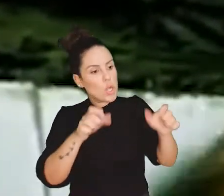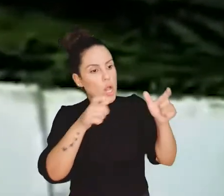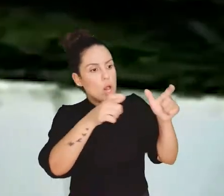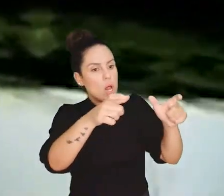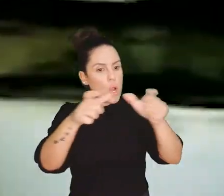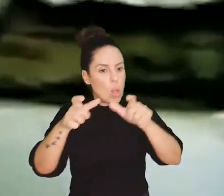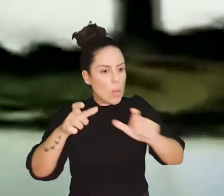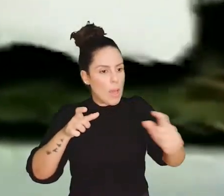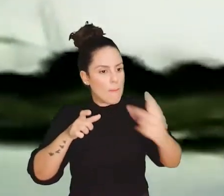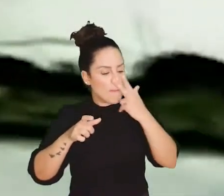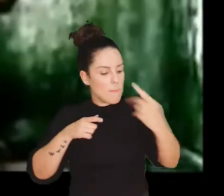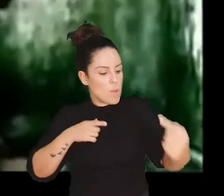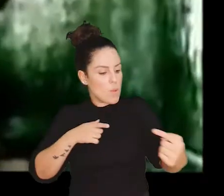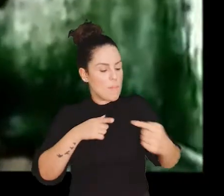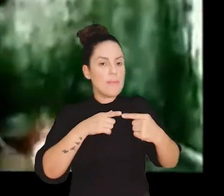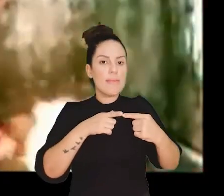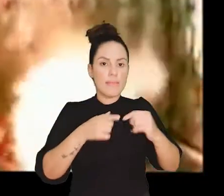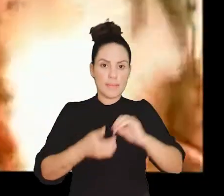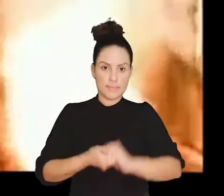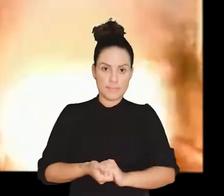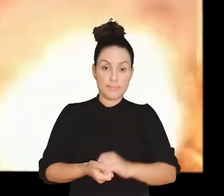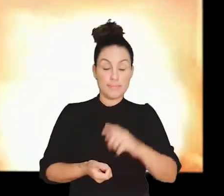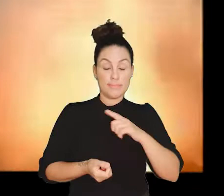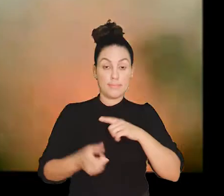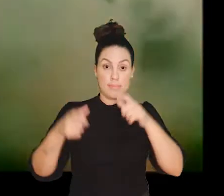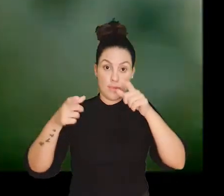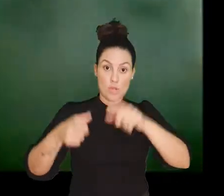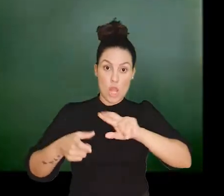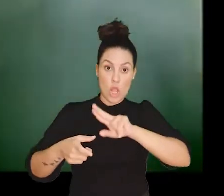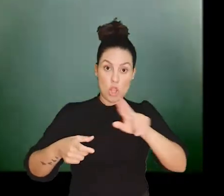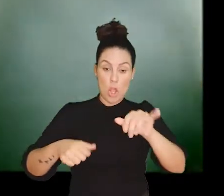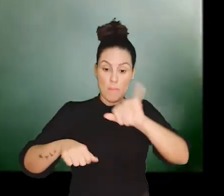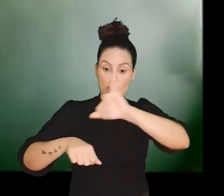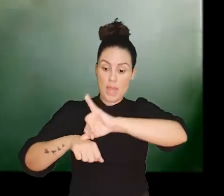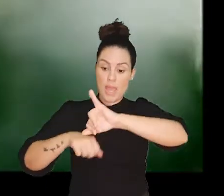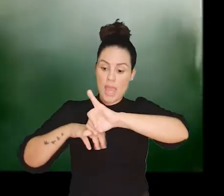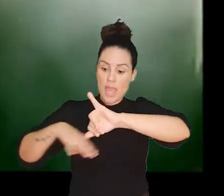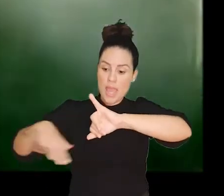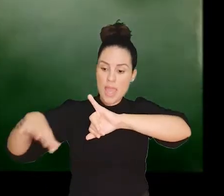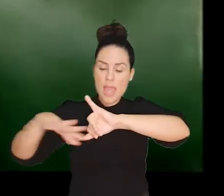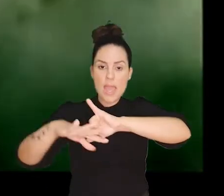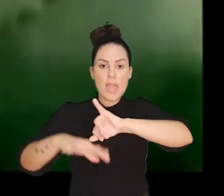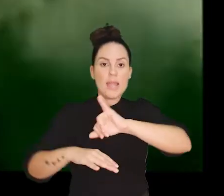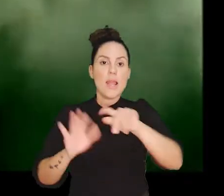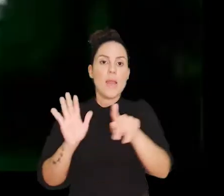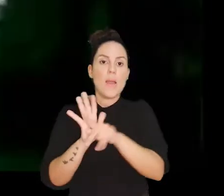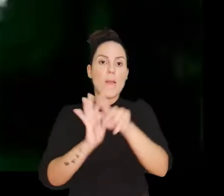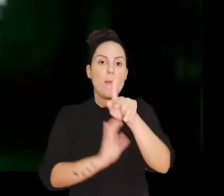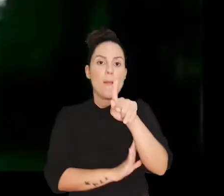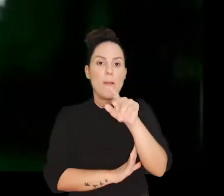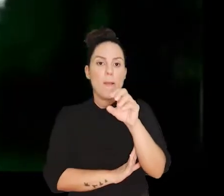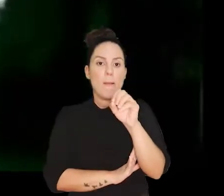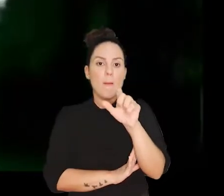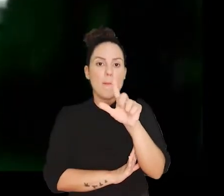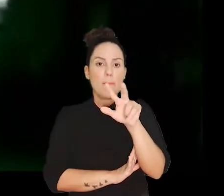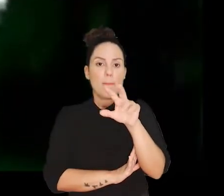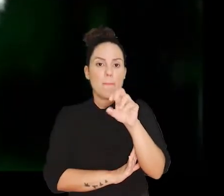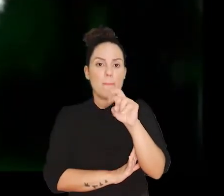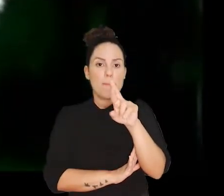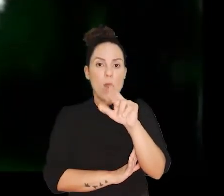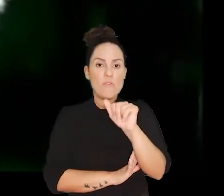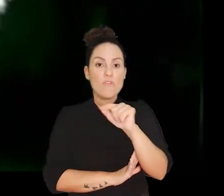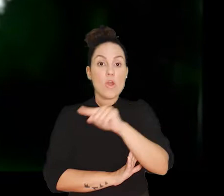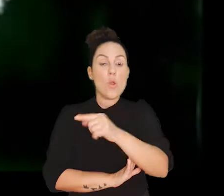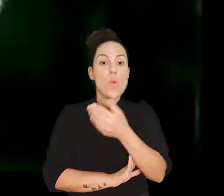lugares a se descobrir. Em Ilha da Pólvora, MV explora esse território, ele desvenda com o